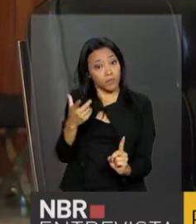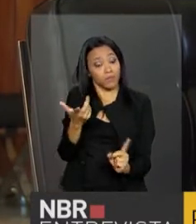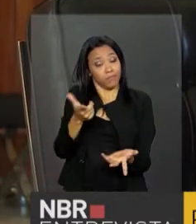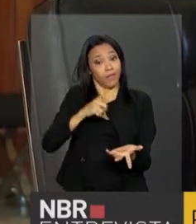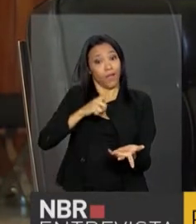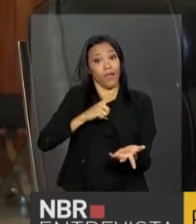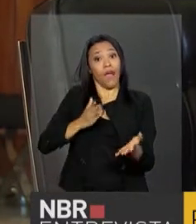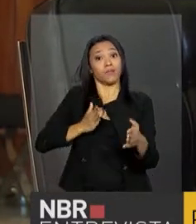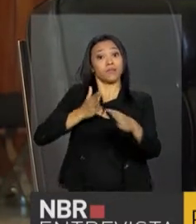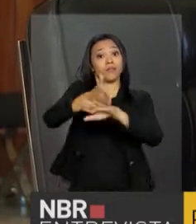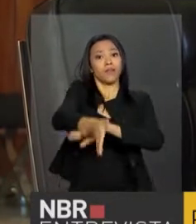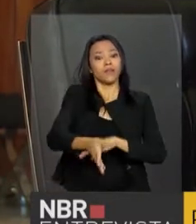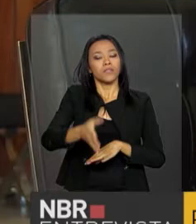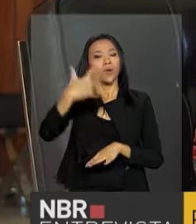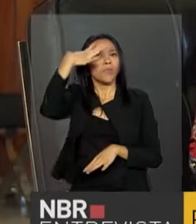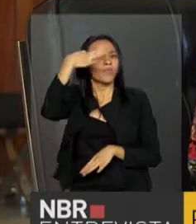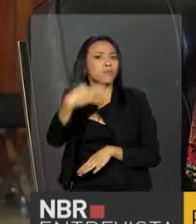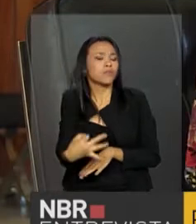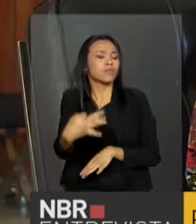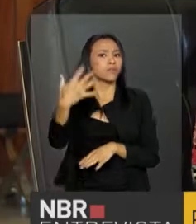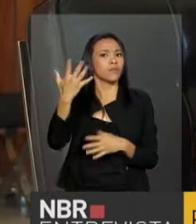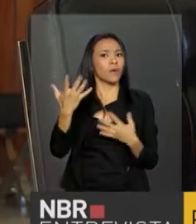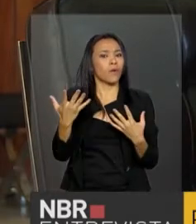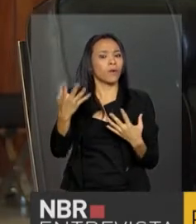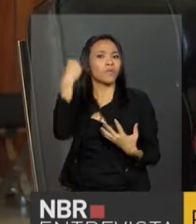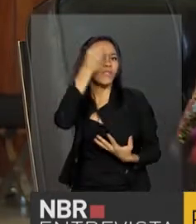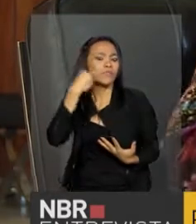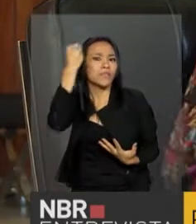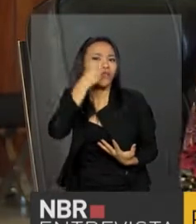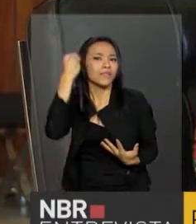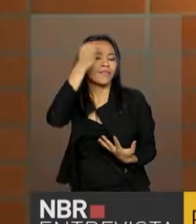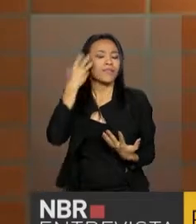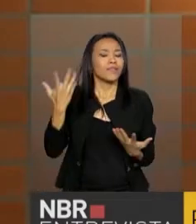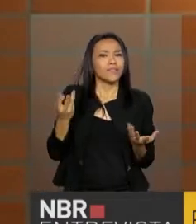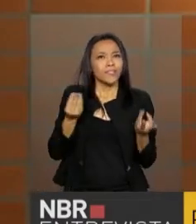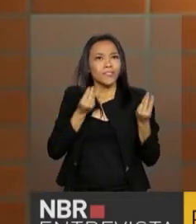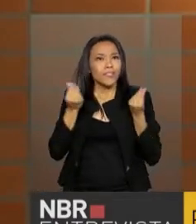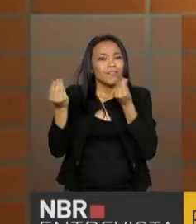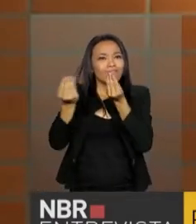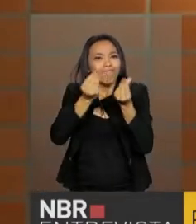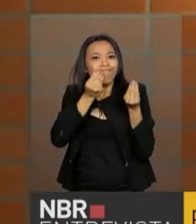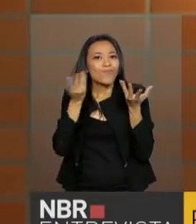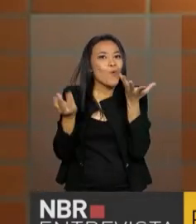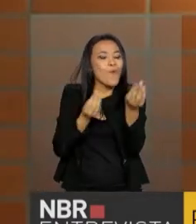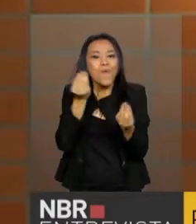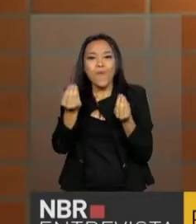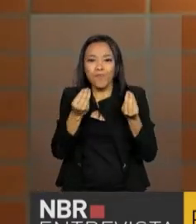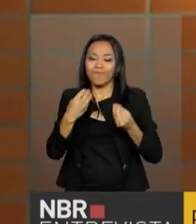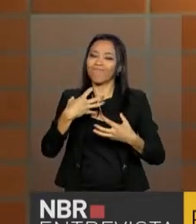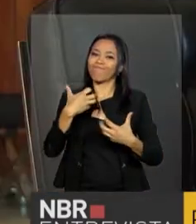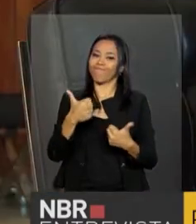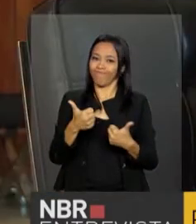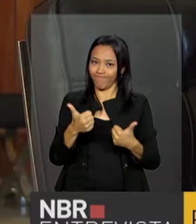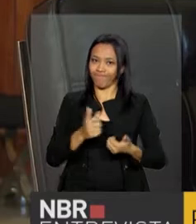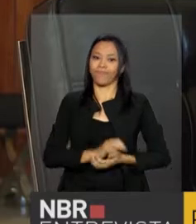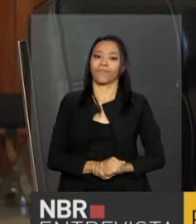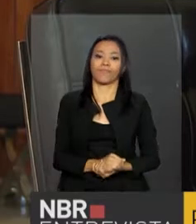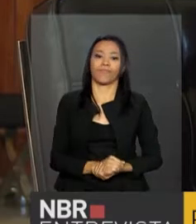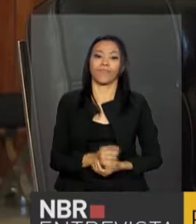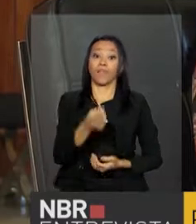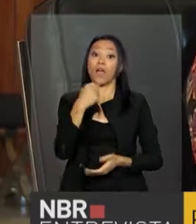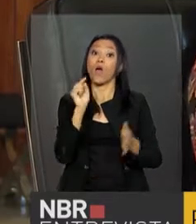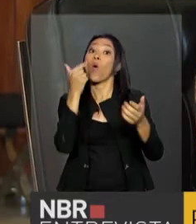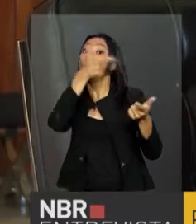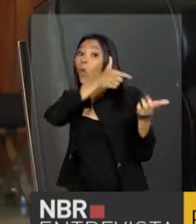ter o acesso e ter uma experiência artística, uma experiência estética satisfatória. A